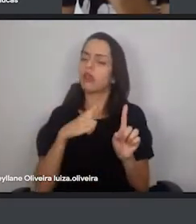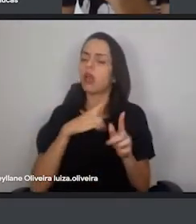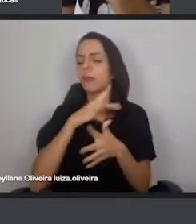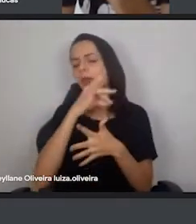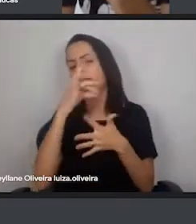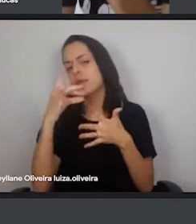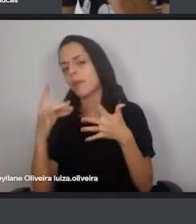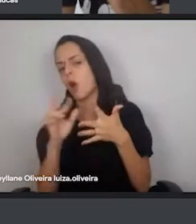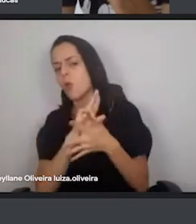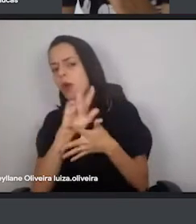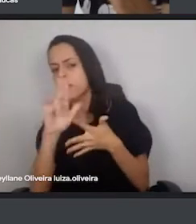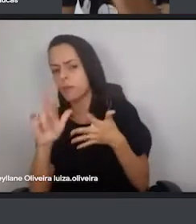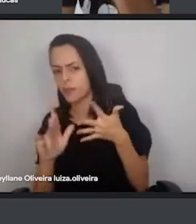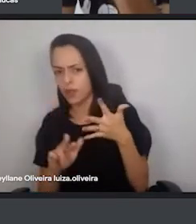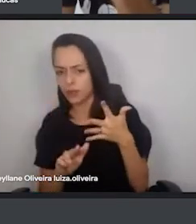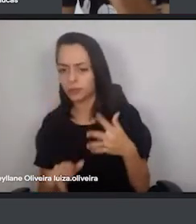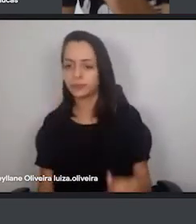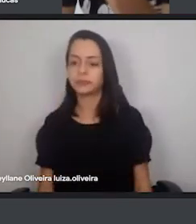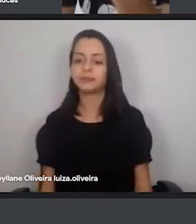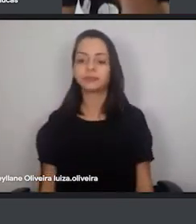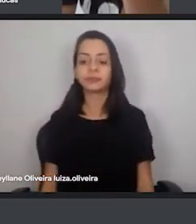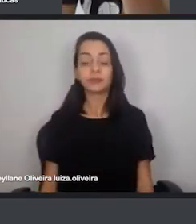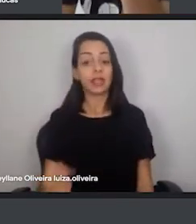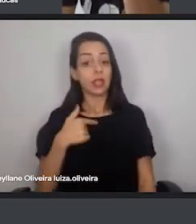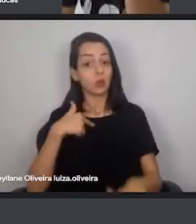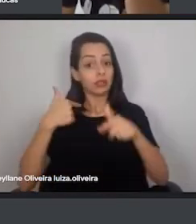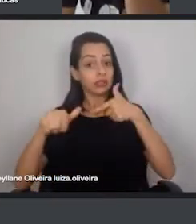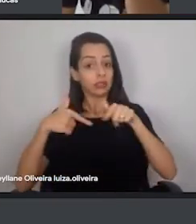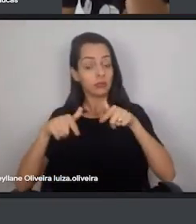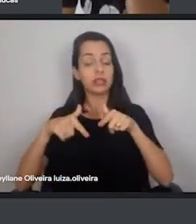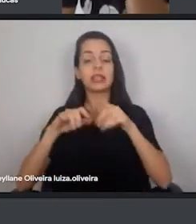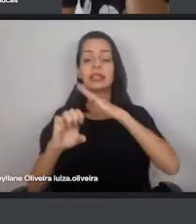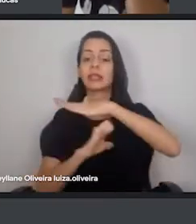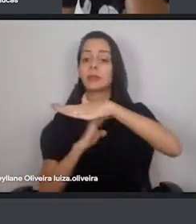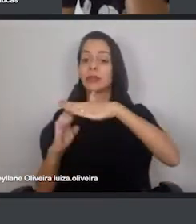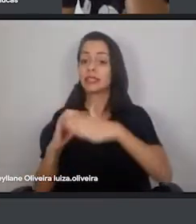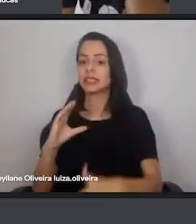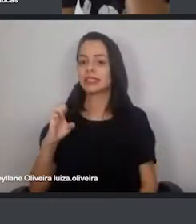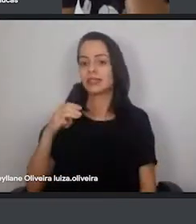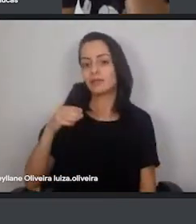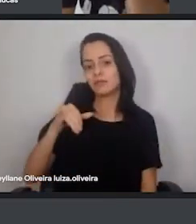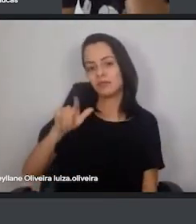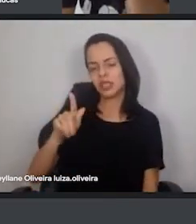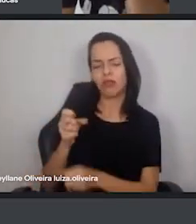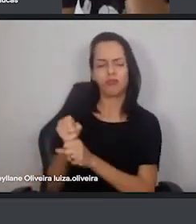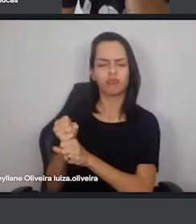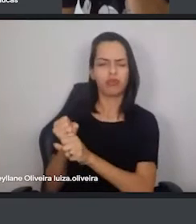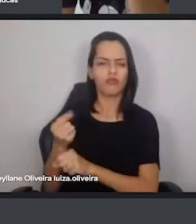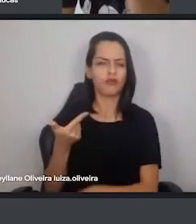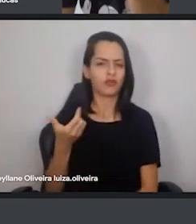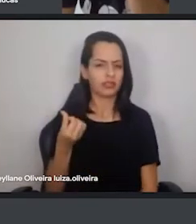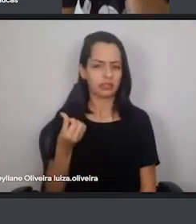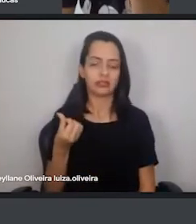Como ela falou, eu trabalhei na CEMIG por 26 anos e meio e